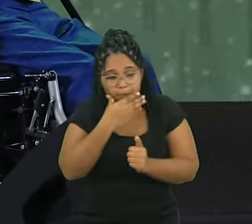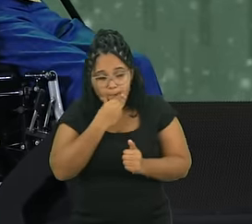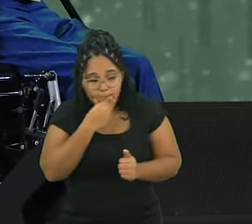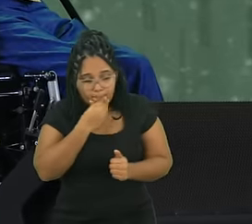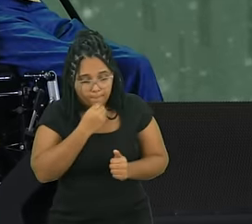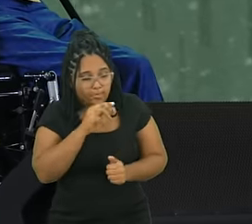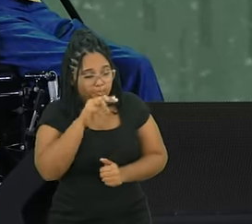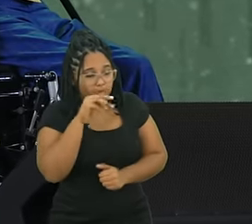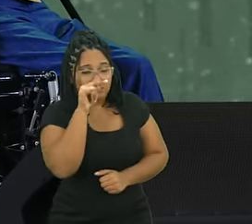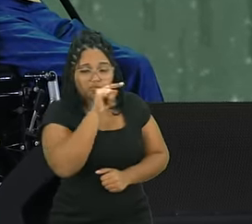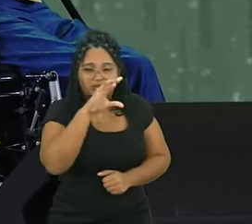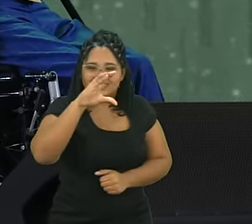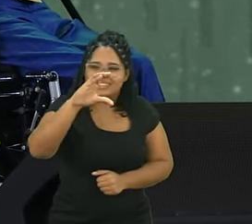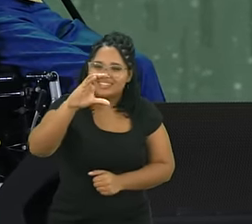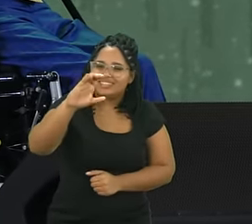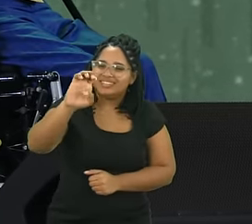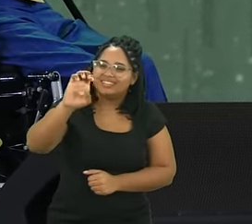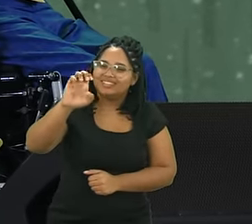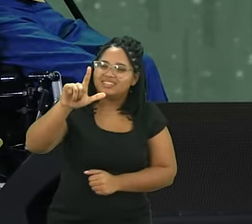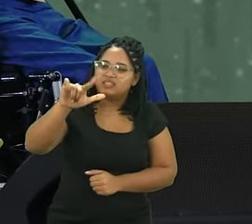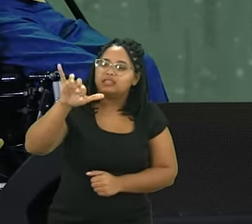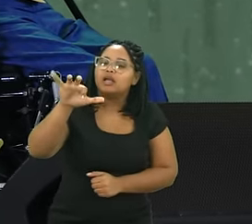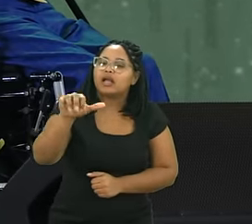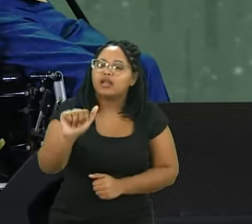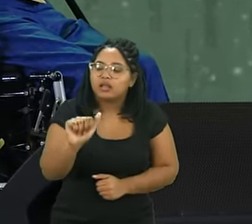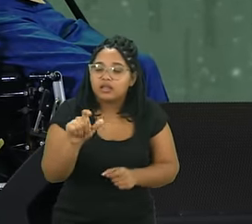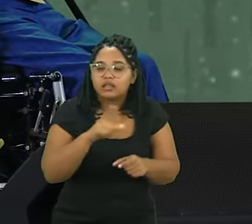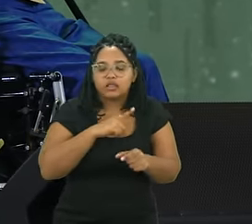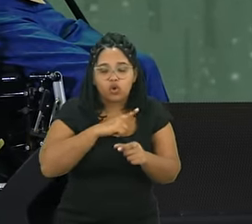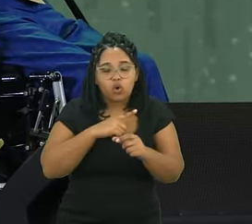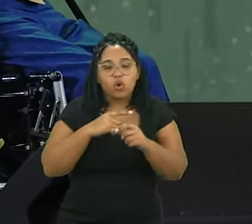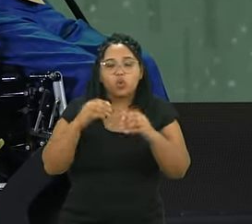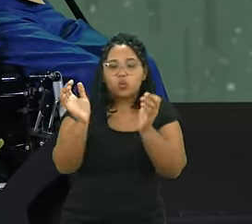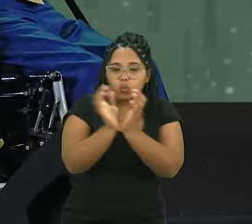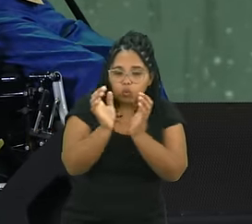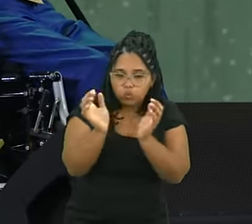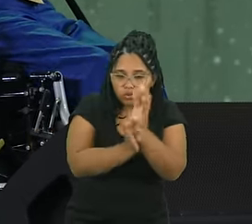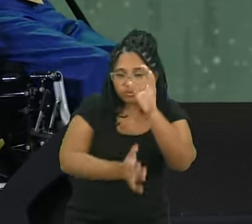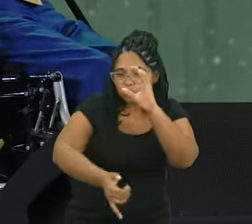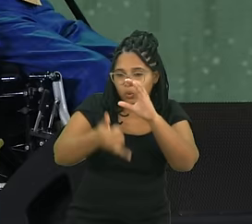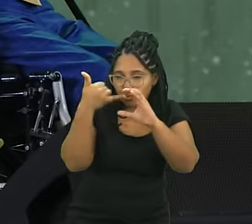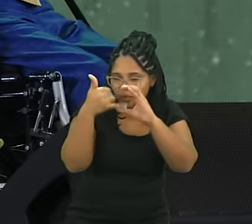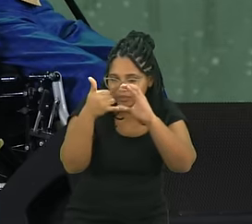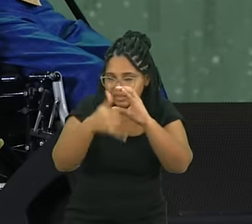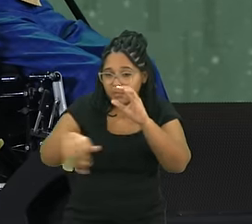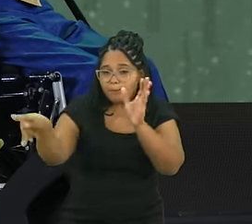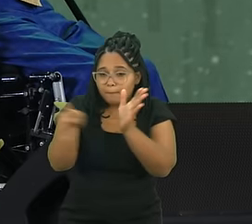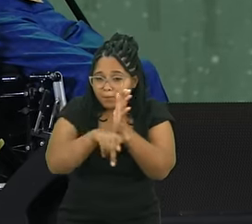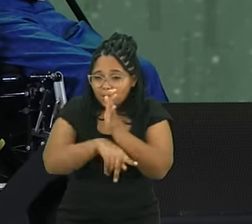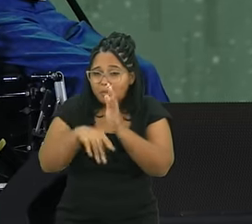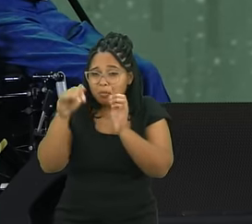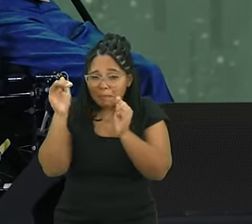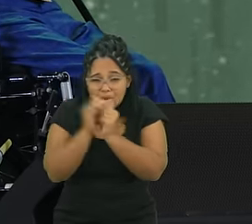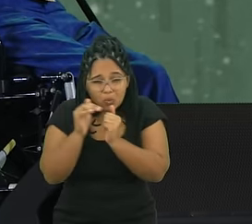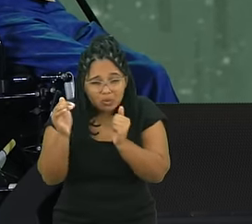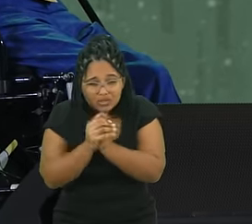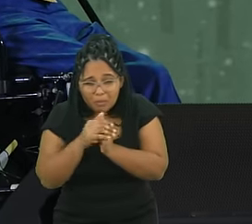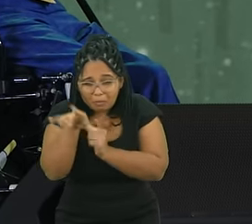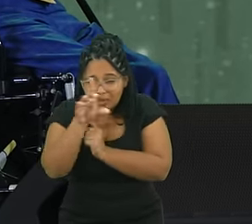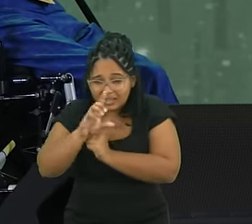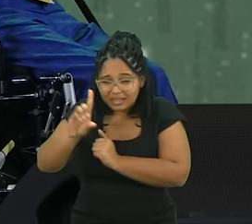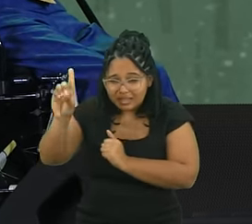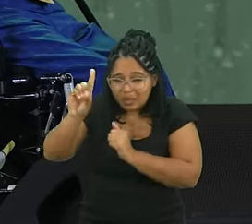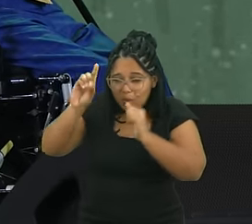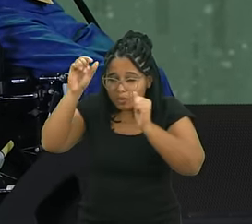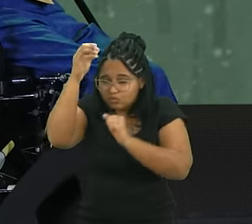me ajudou nesse grupo de WhatsApp de oração. Ela disse para mim, olha, vamos orar para que Deus unja todos os